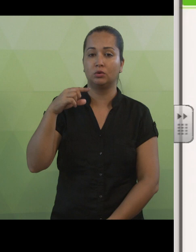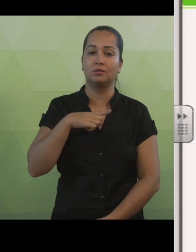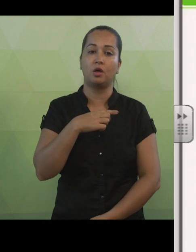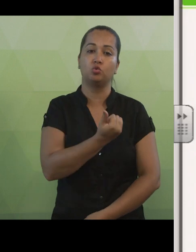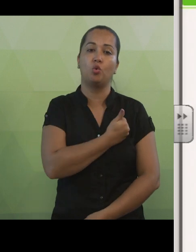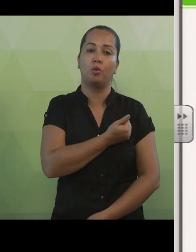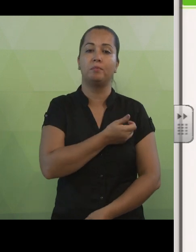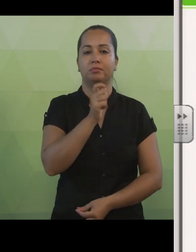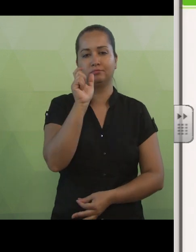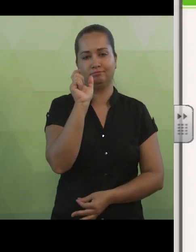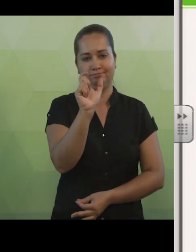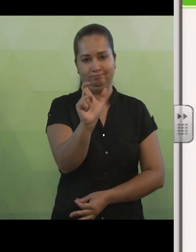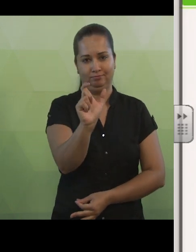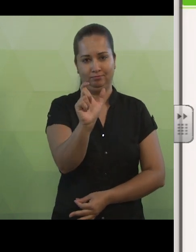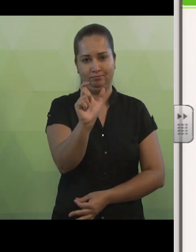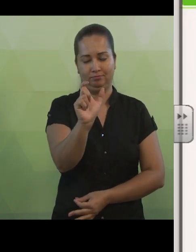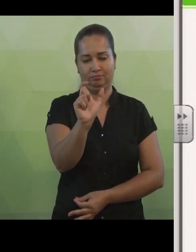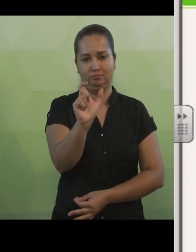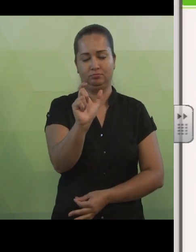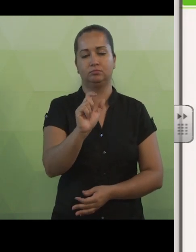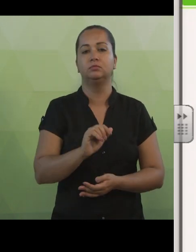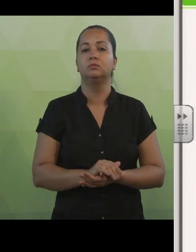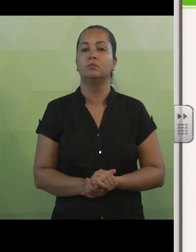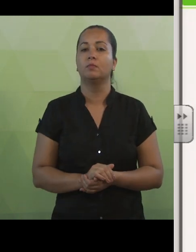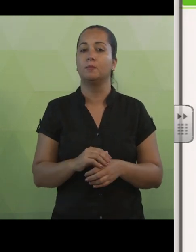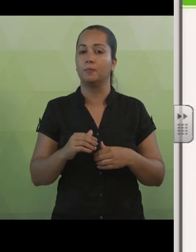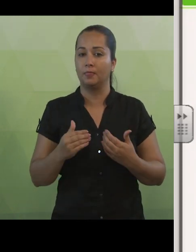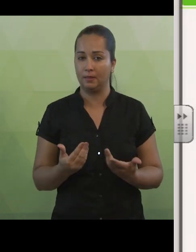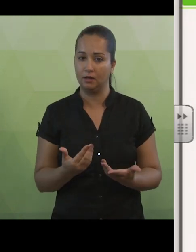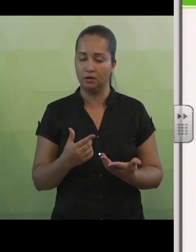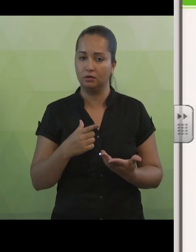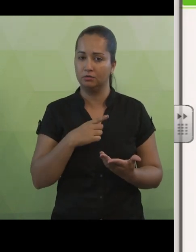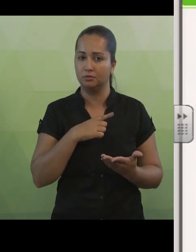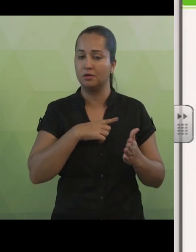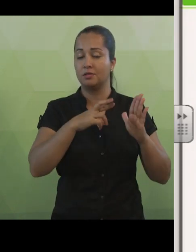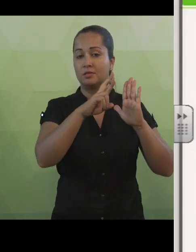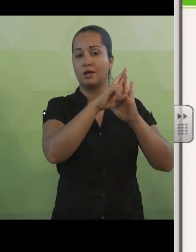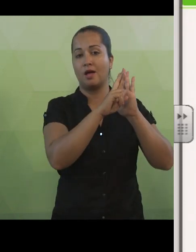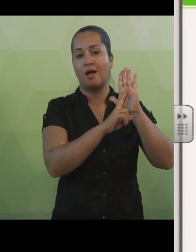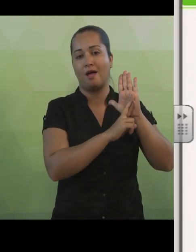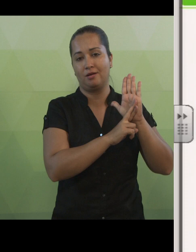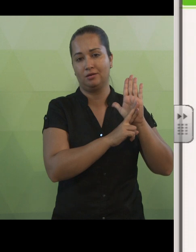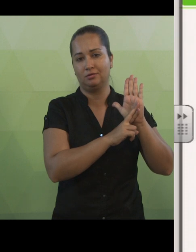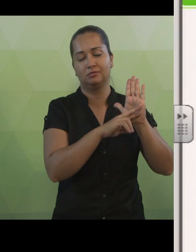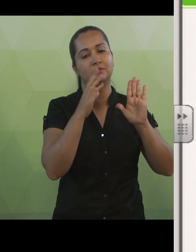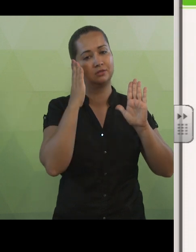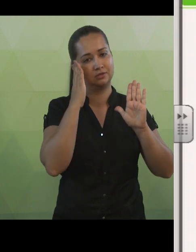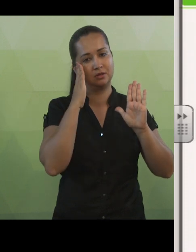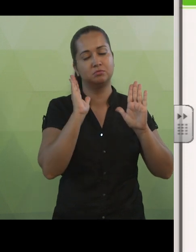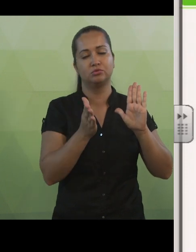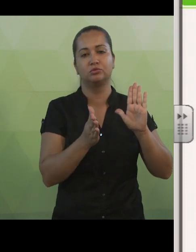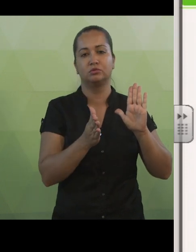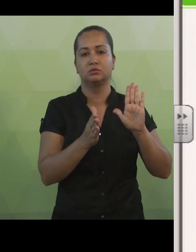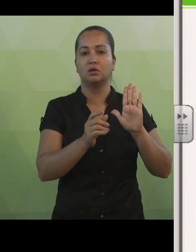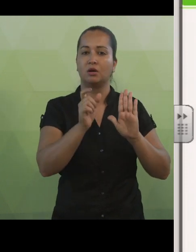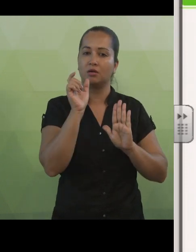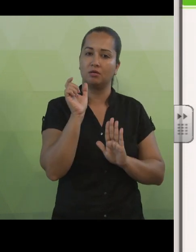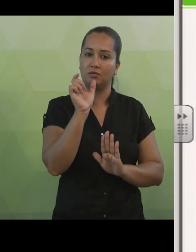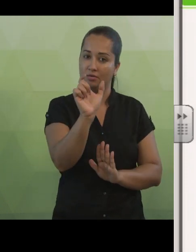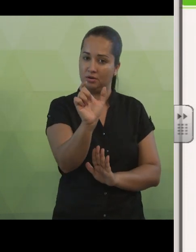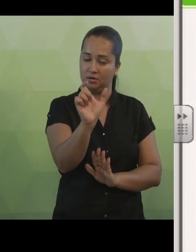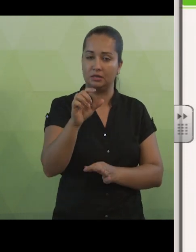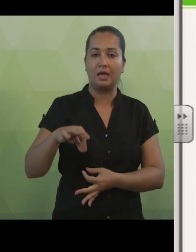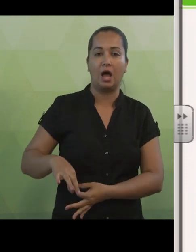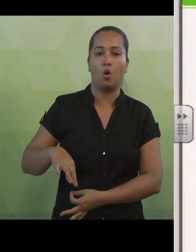dado numérico, com um valor real. Então, essa restrição já é dada no banco de dados. Então, na hora que você for inserir um valor no